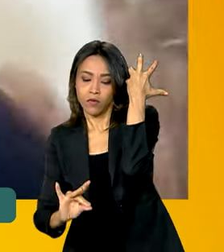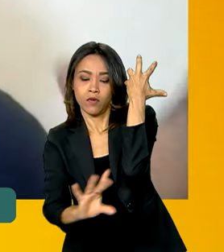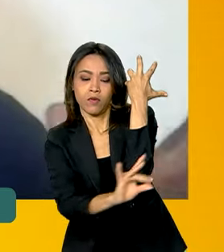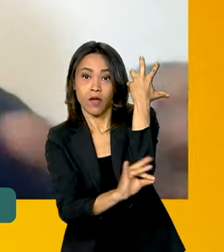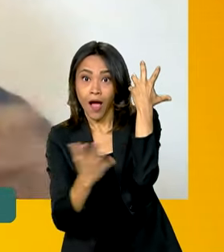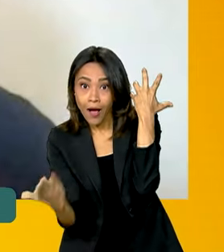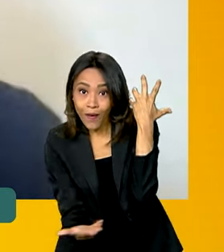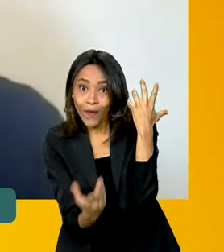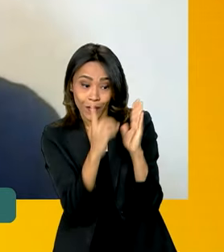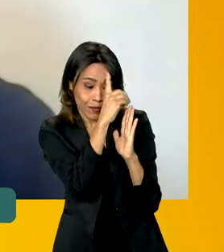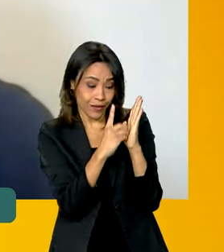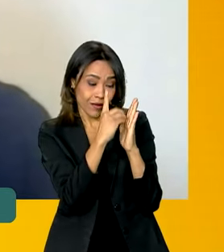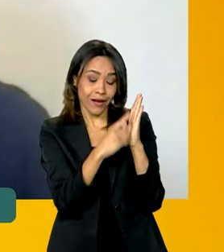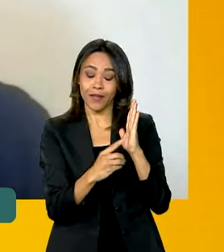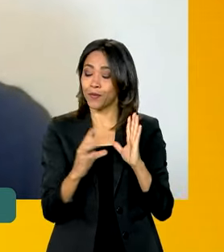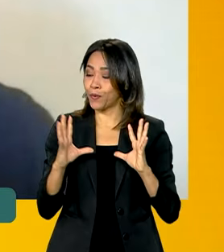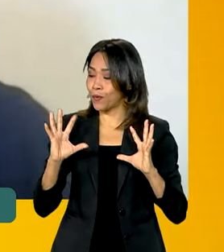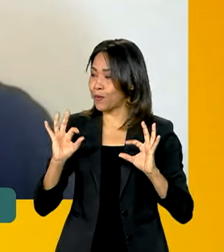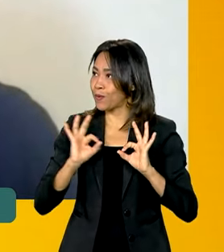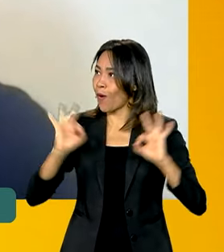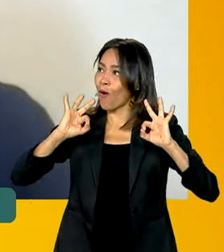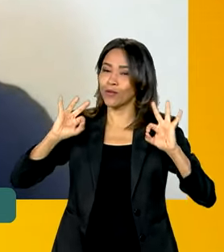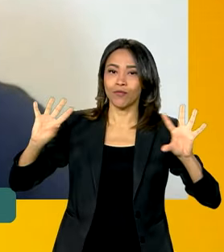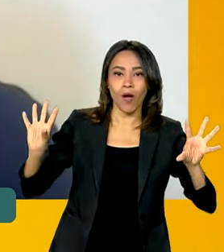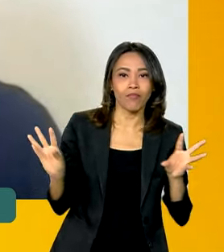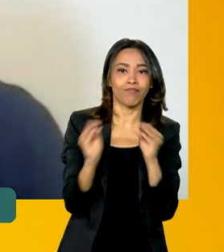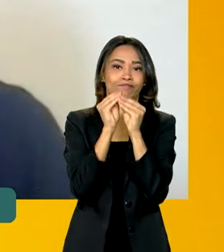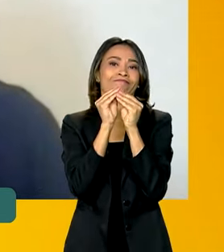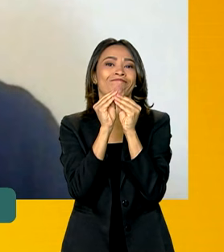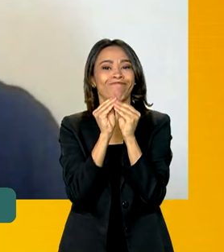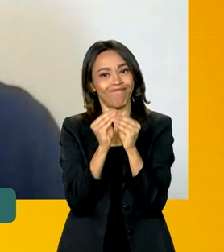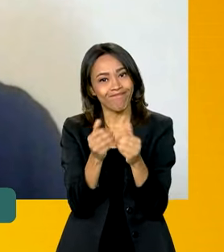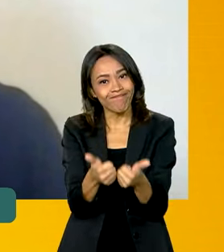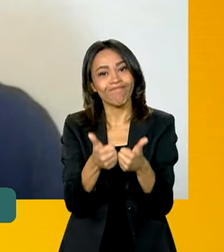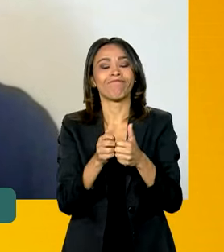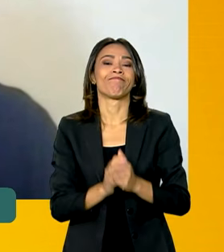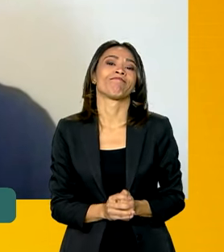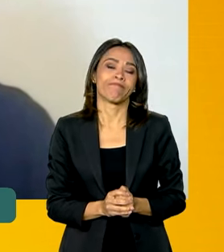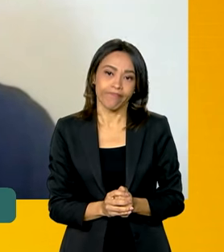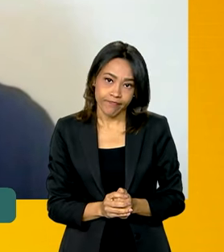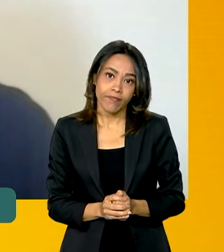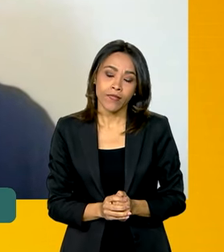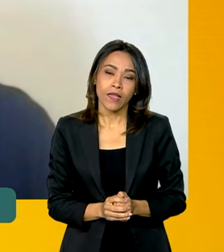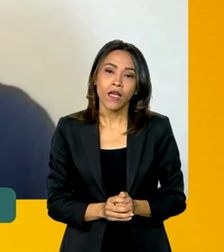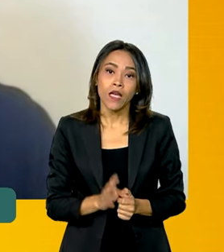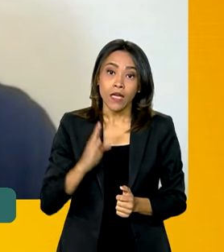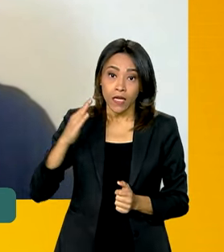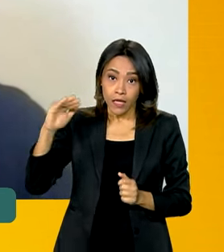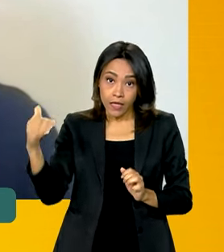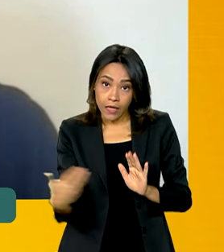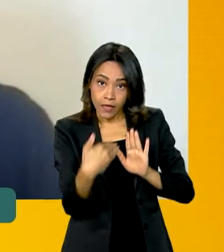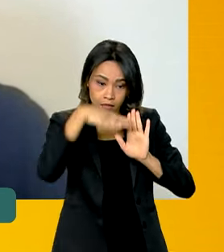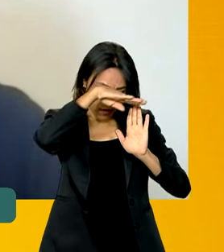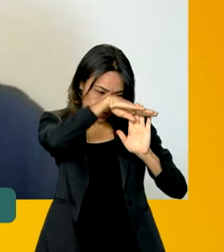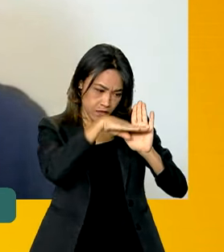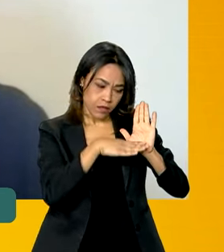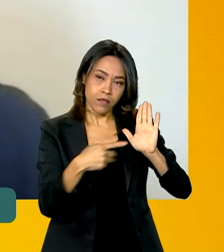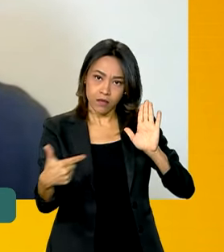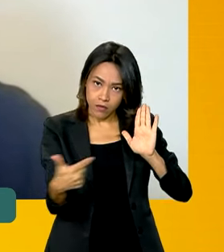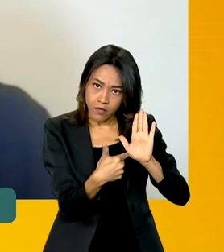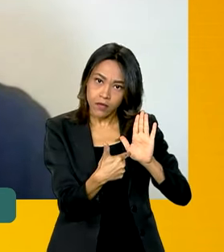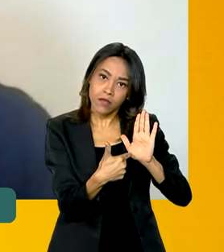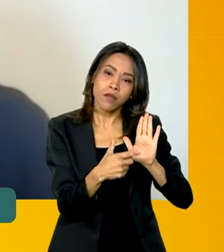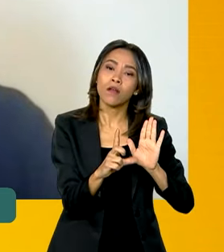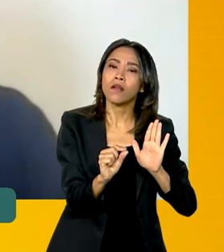tudo isso junto. E só para finalizar, a gente tem no programa Manguezais, né, no